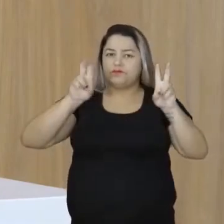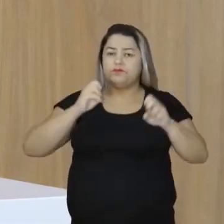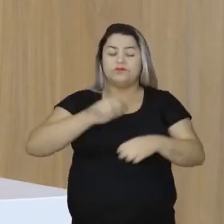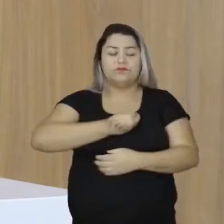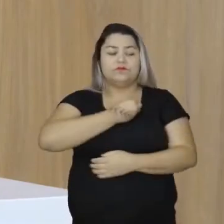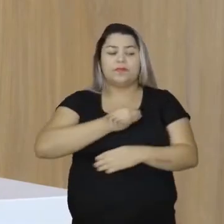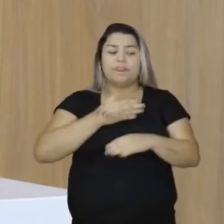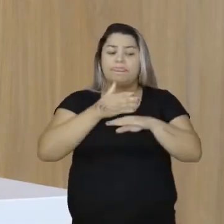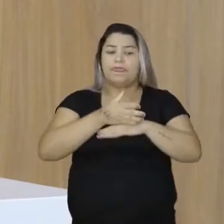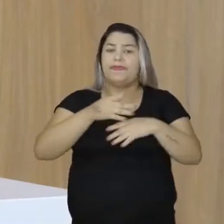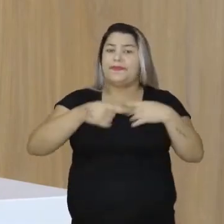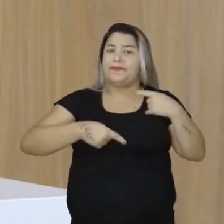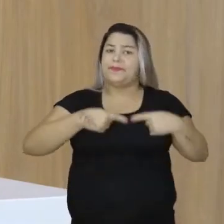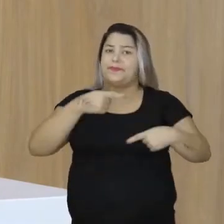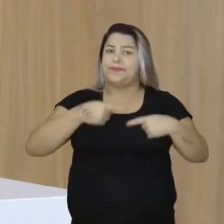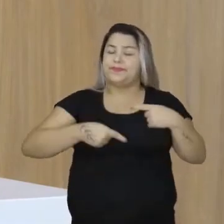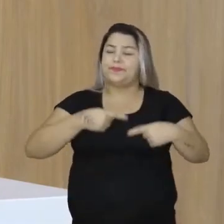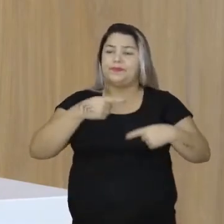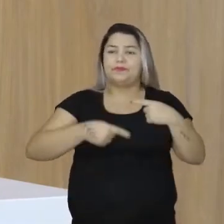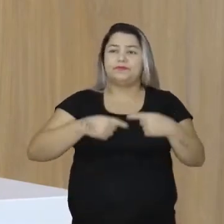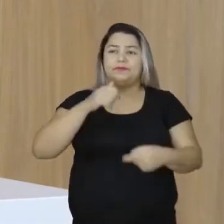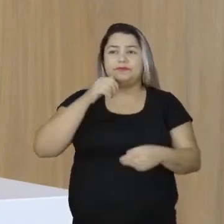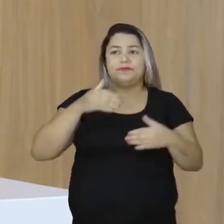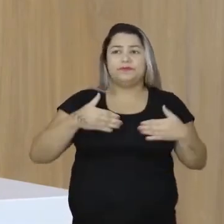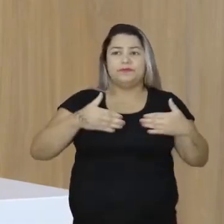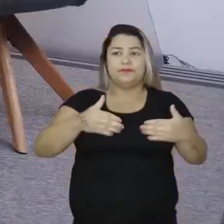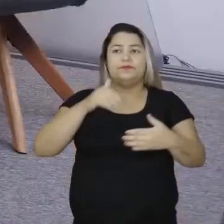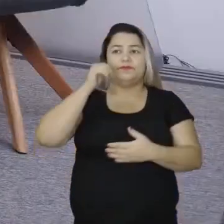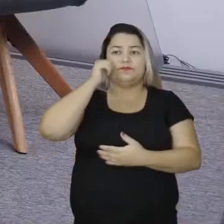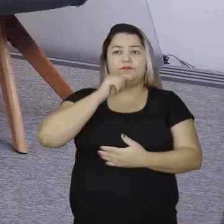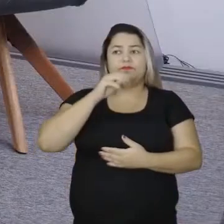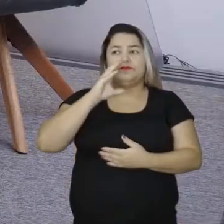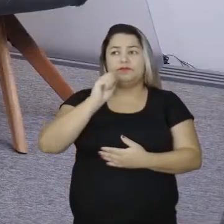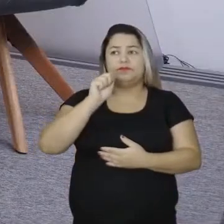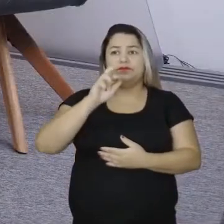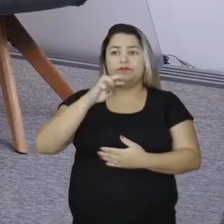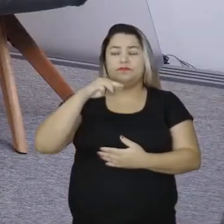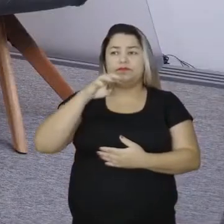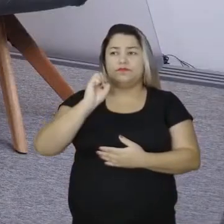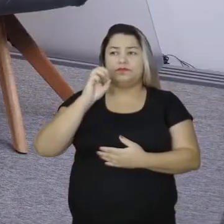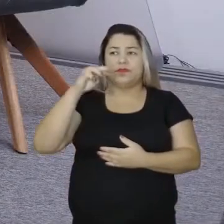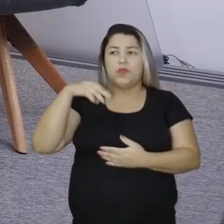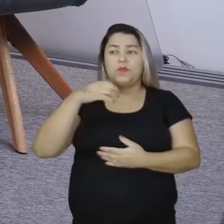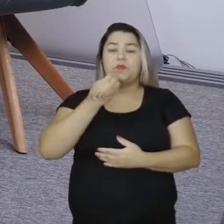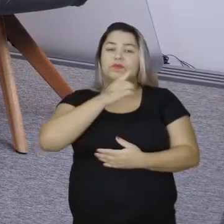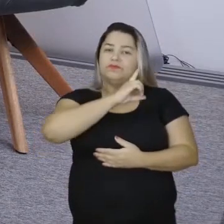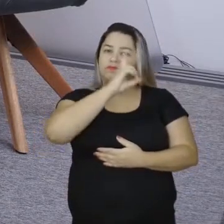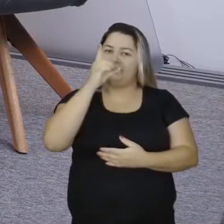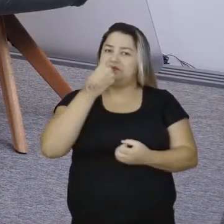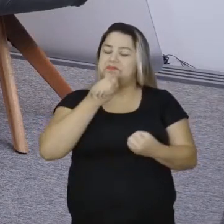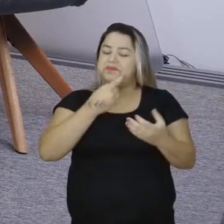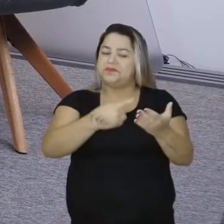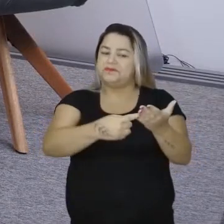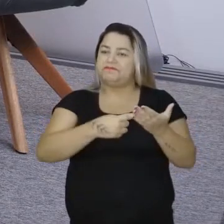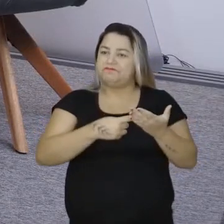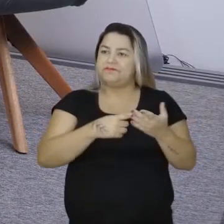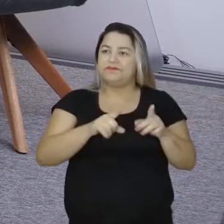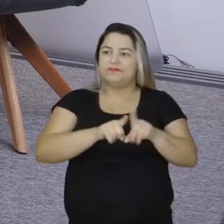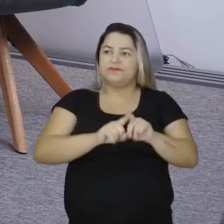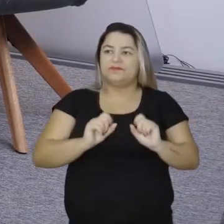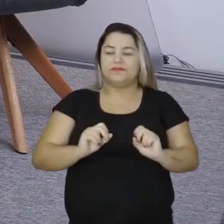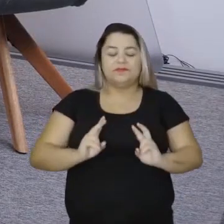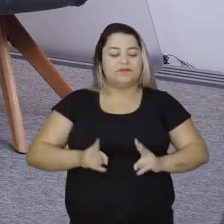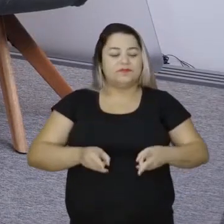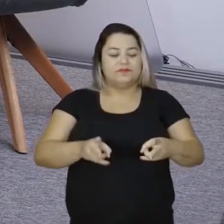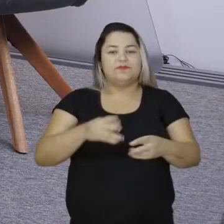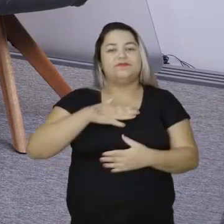Participação Política do Ministério das Mulheres, Carmen Foro. Bom dia, secretária. Bem-vinda ao Jornal PT Brasil. Bom dia. É sempre